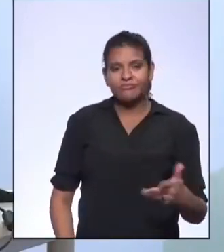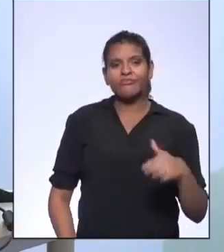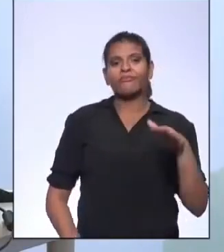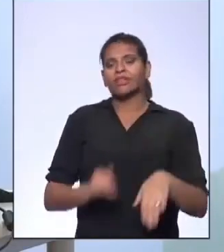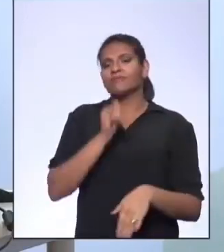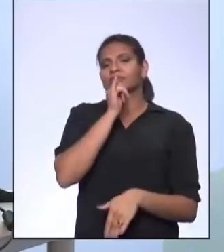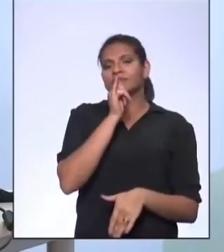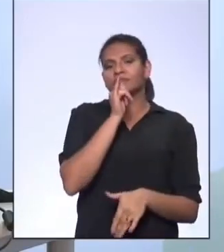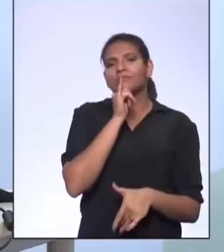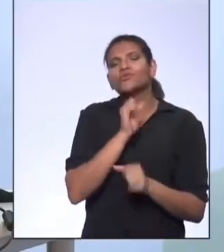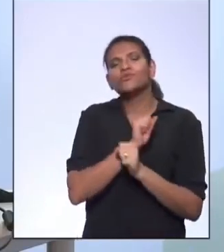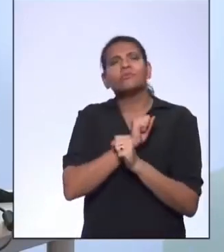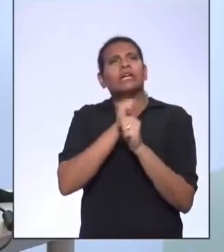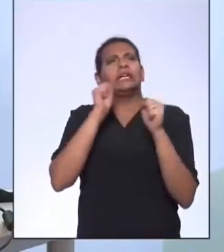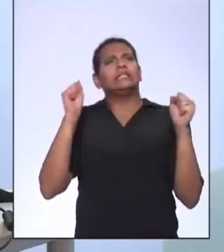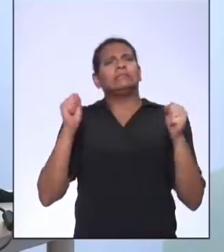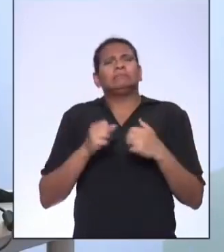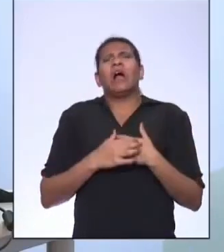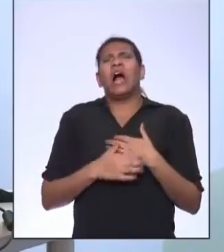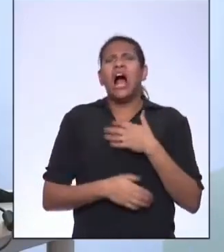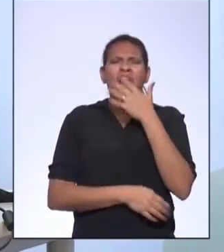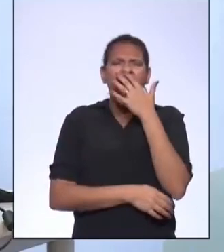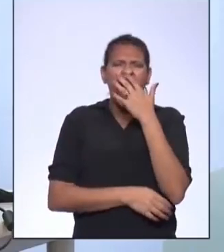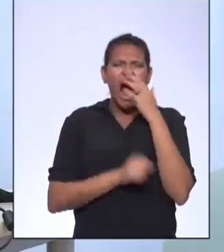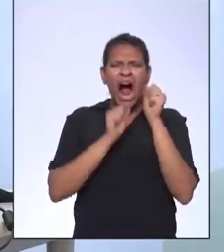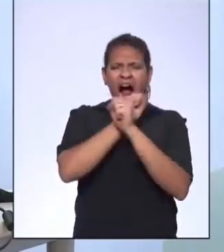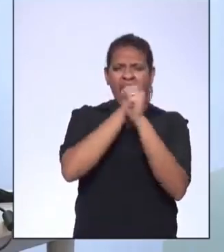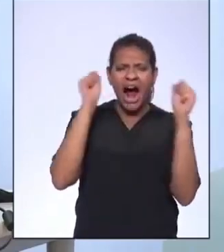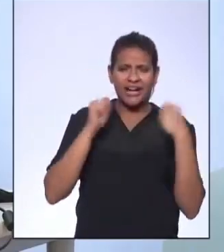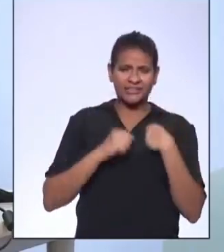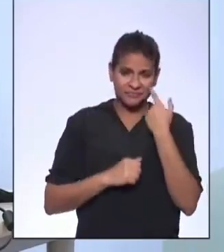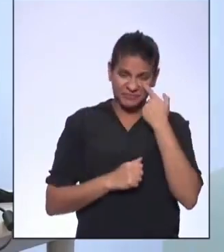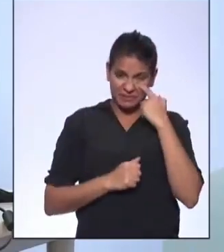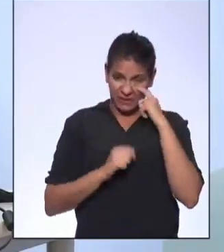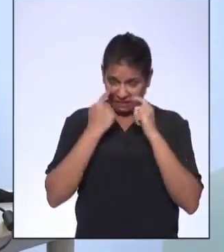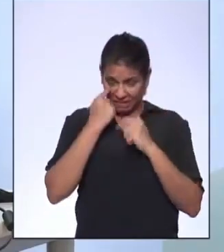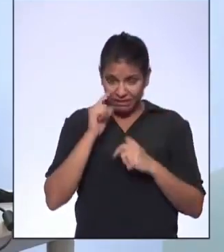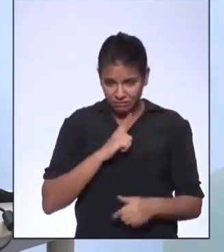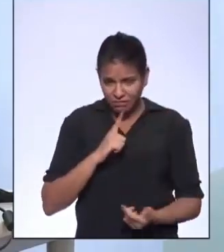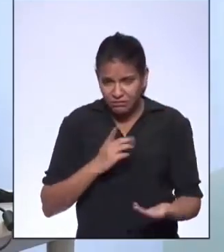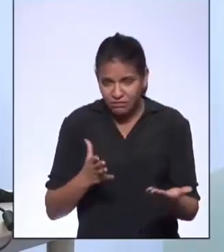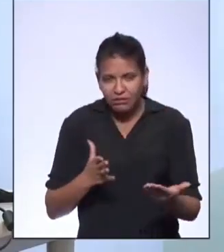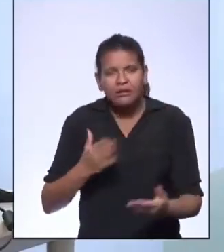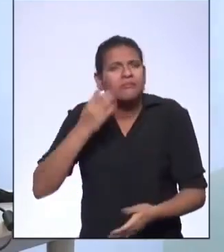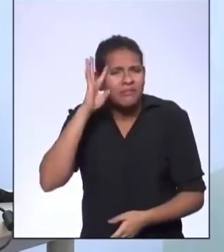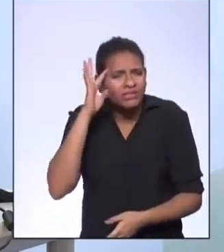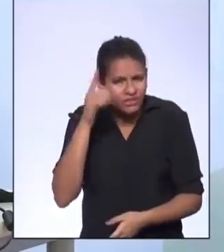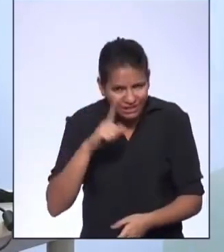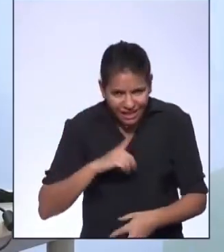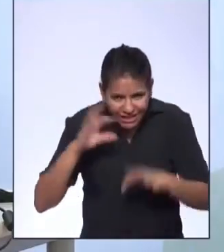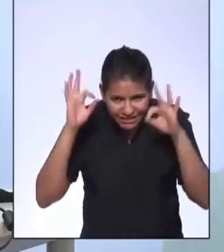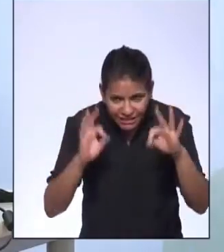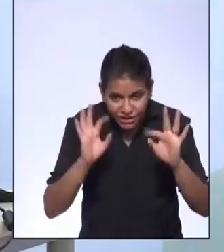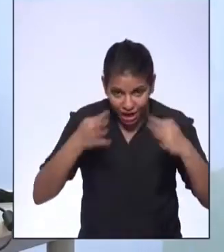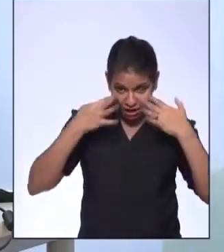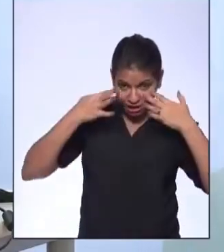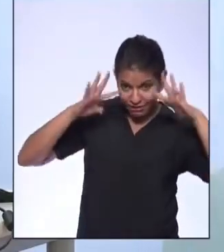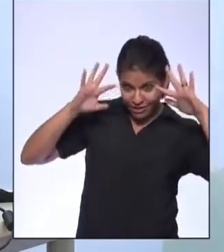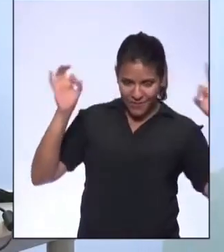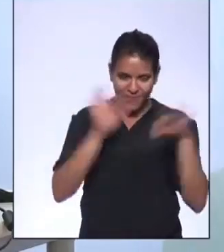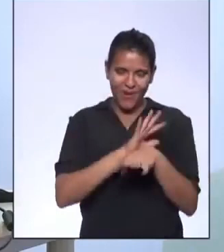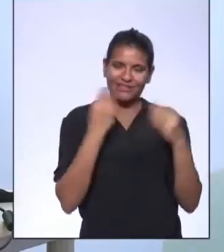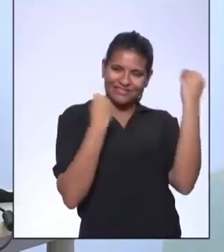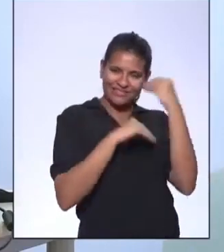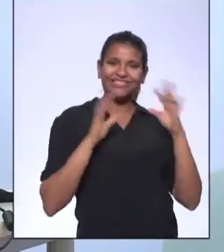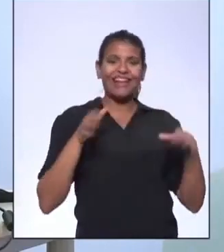manhã com ramela no olho. Ninguém acorda de sombra, base e blush às 7 horas da manhã. Então, o que acontece? A mídia ela